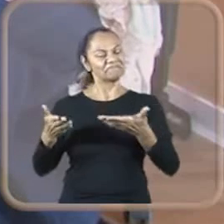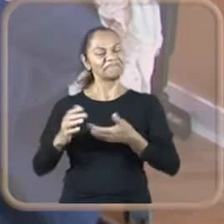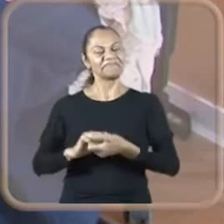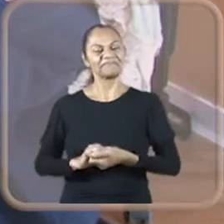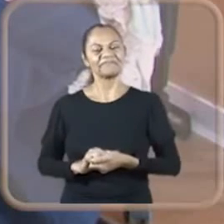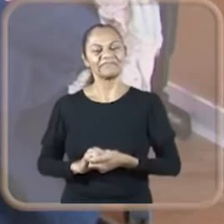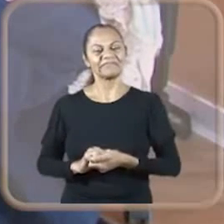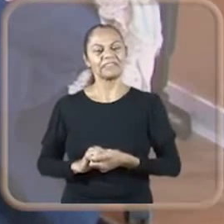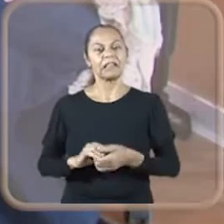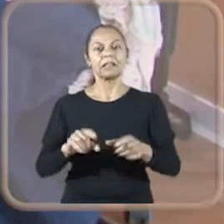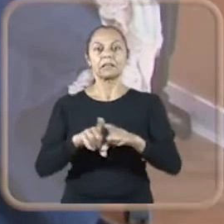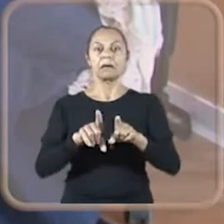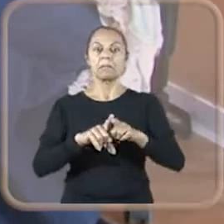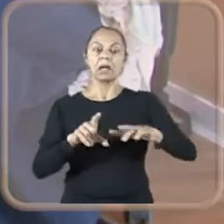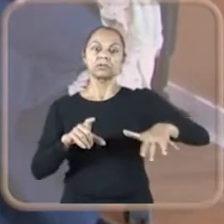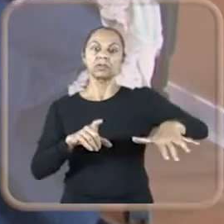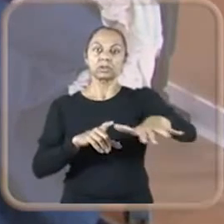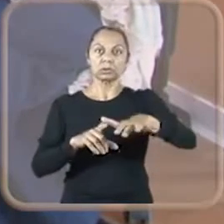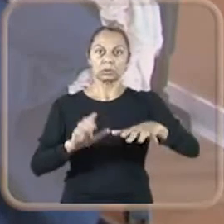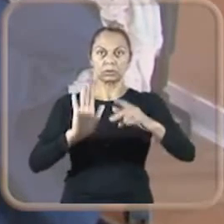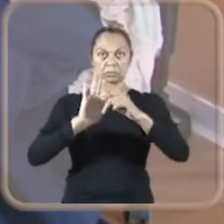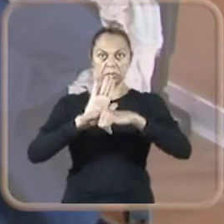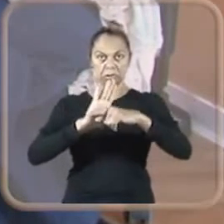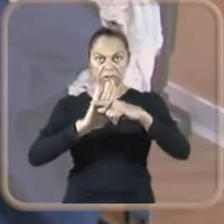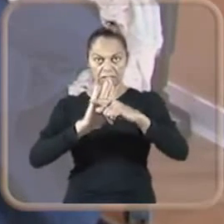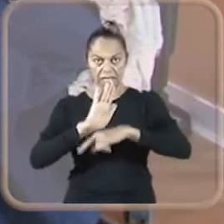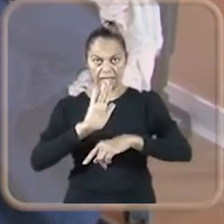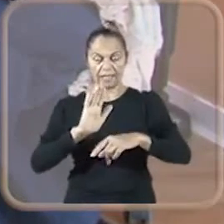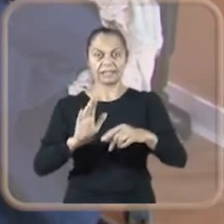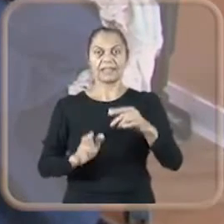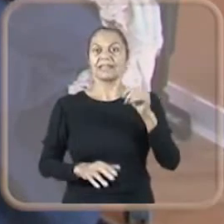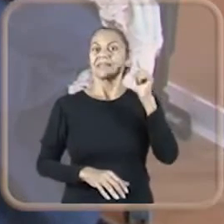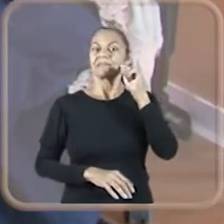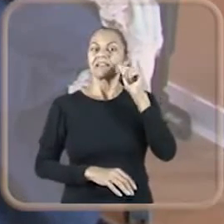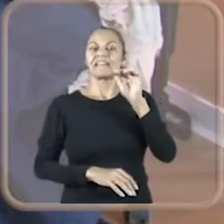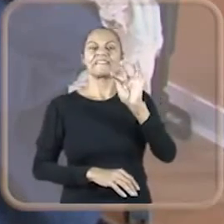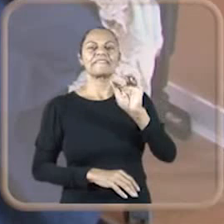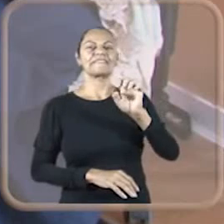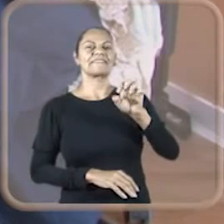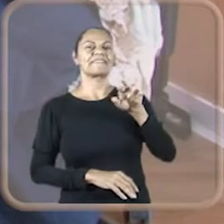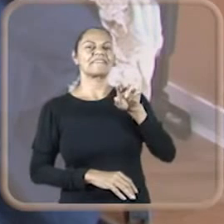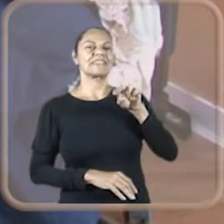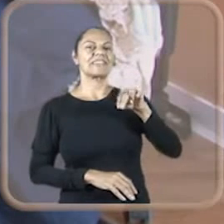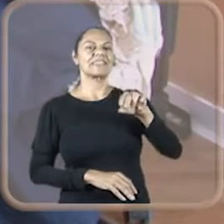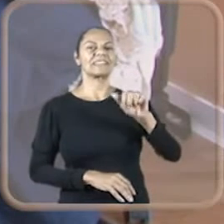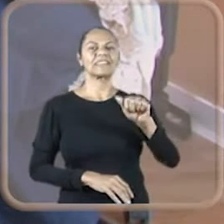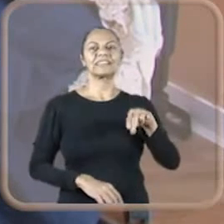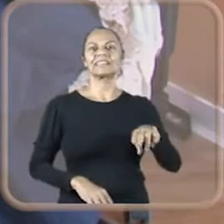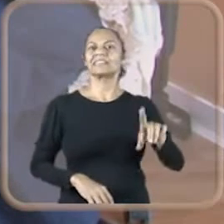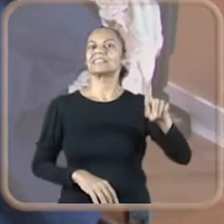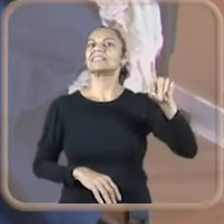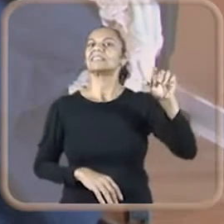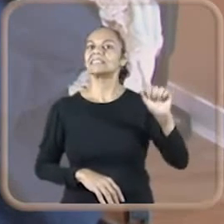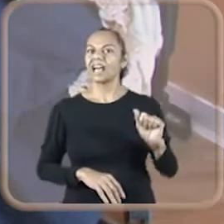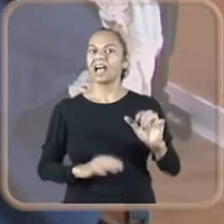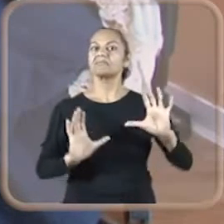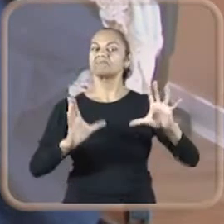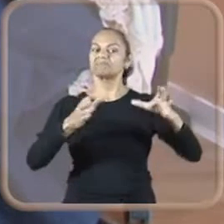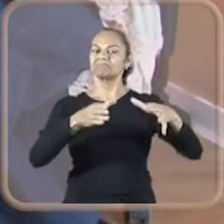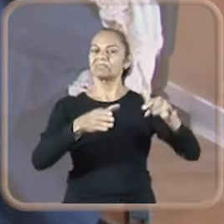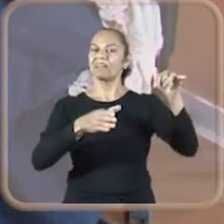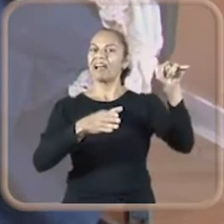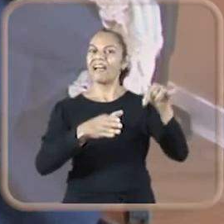aqui. Que bacana. Agradecer também ao setor de projetos especiais e eventos, na pessoa da Fernanda Appel, que está aqui